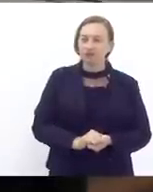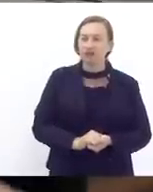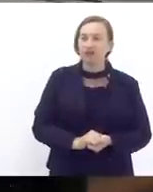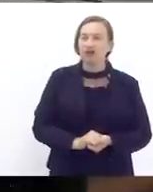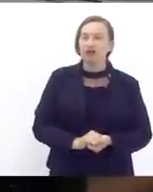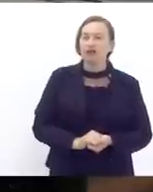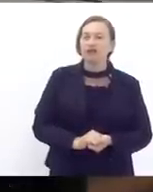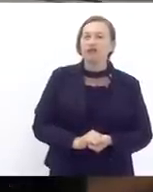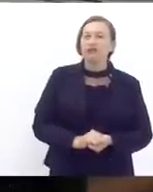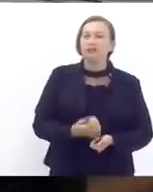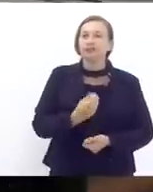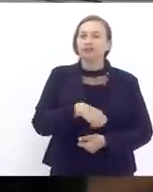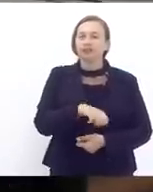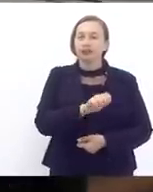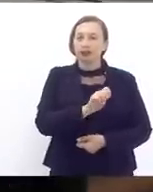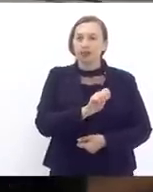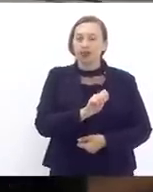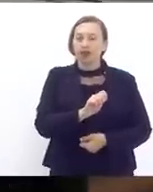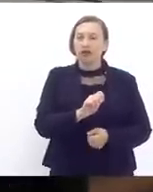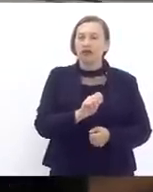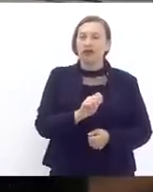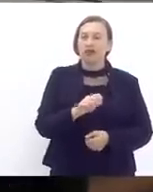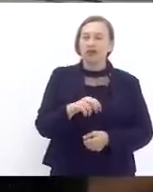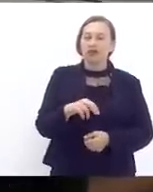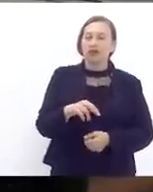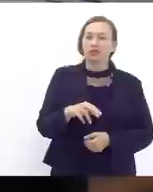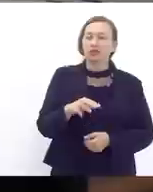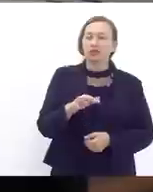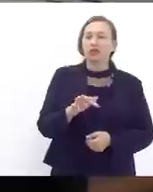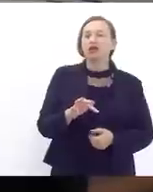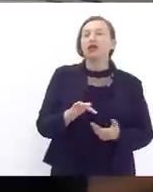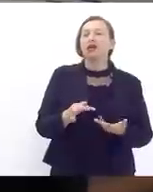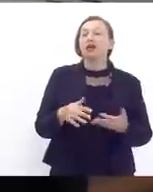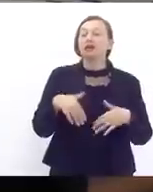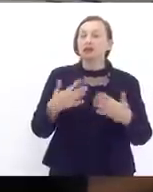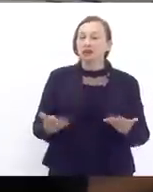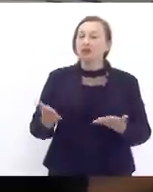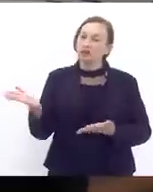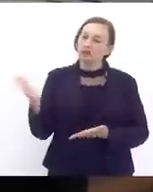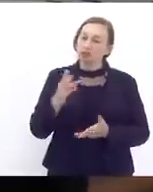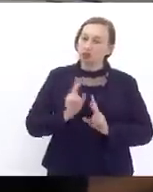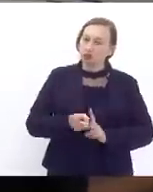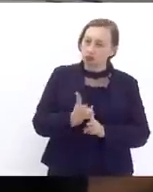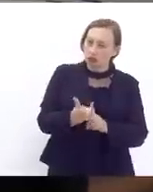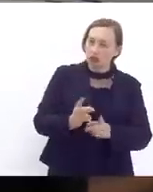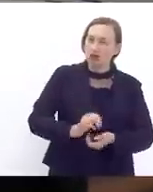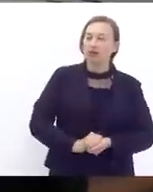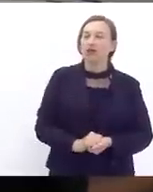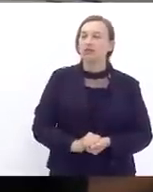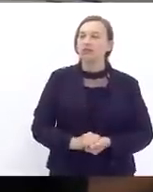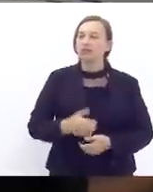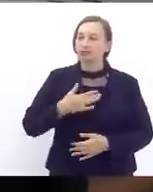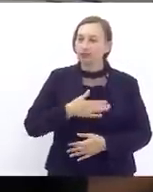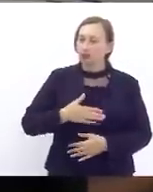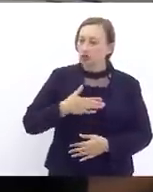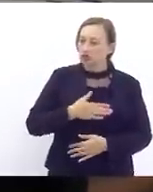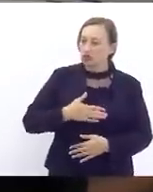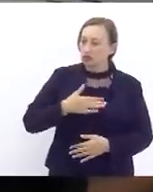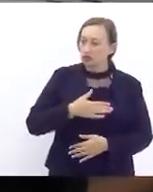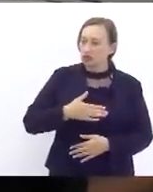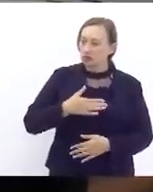aqui na Sete de Setembro que também proporciona isso então vamos lá é eu gostaria de